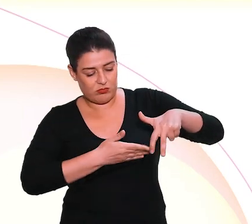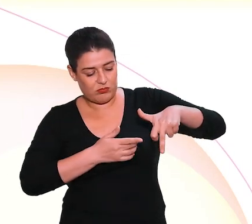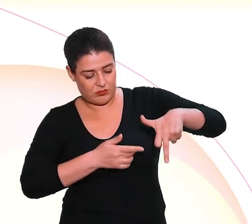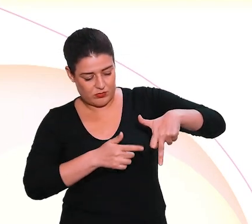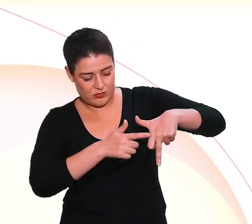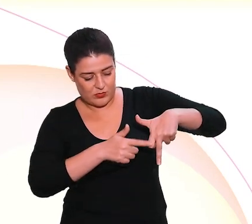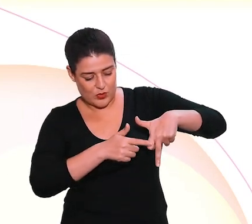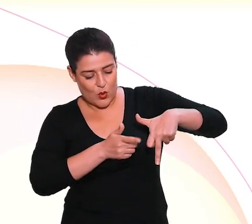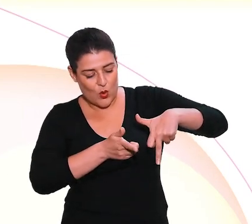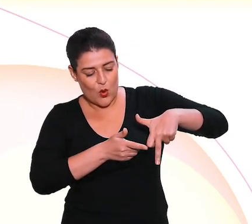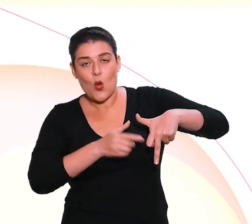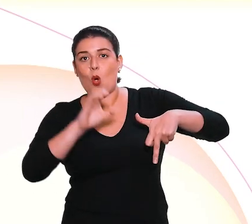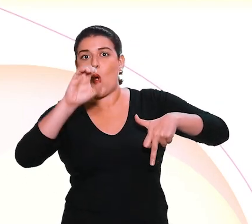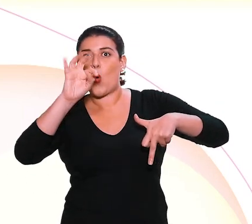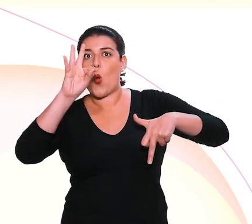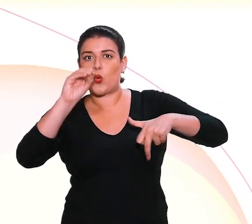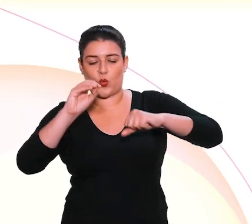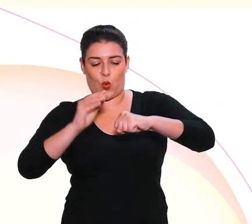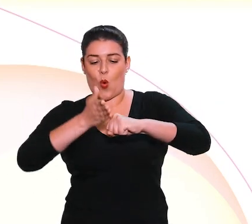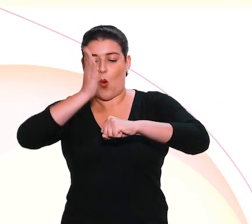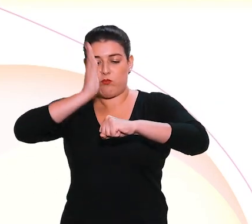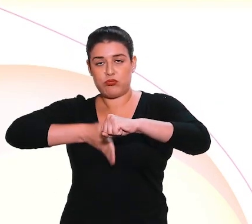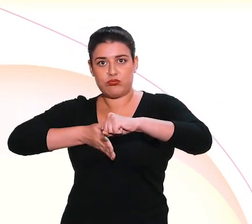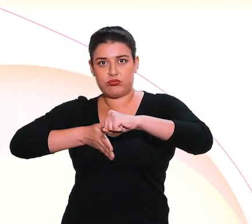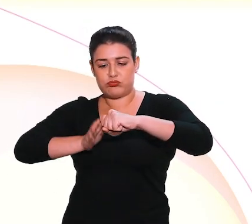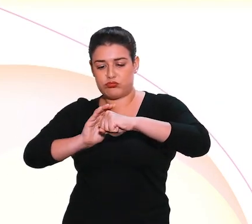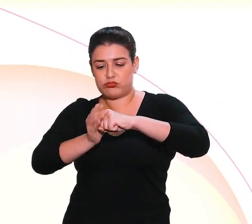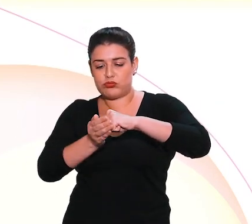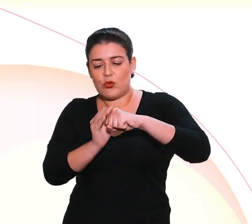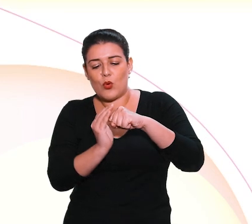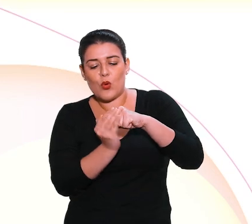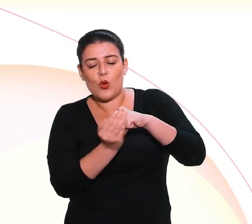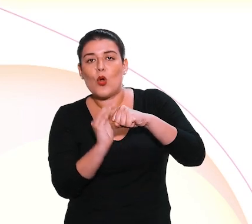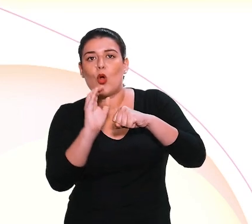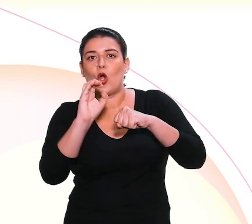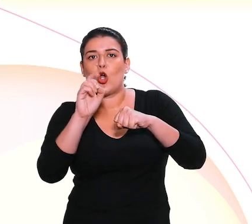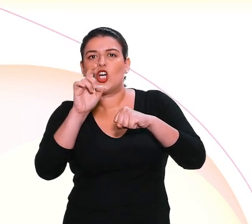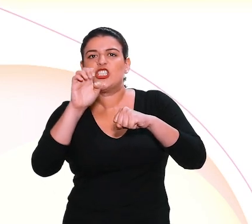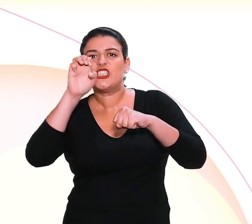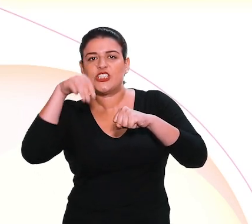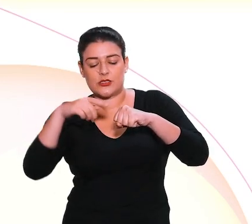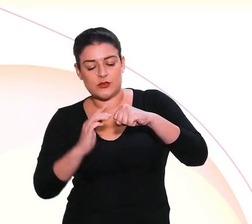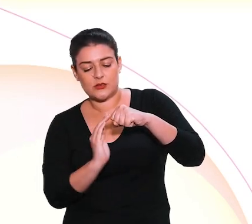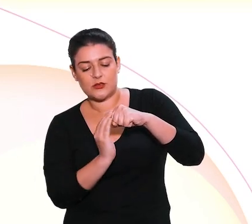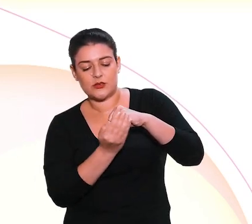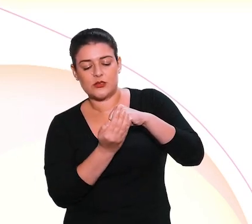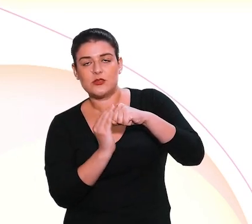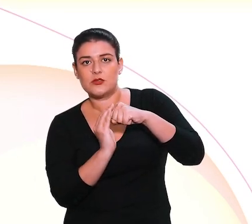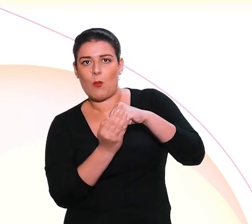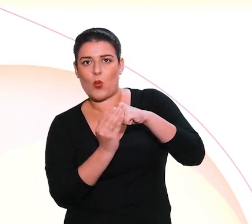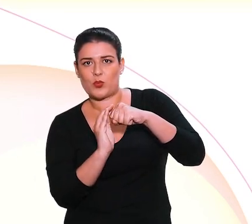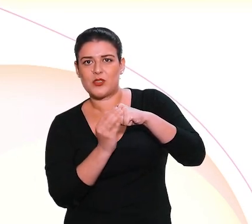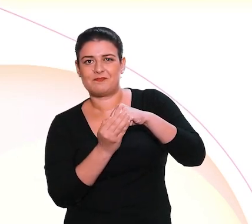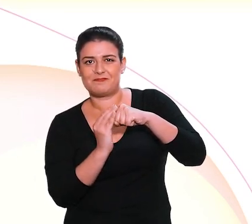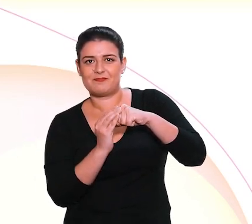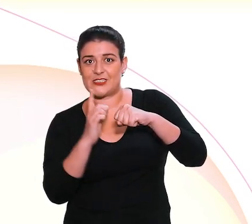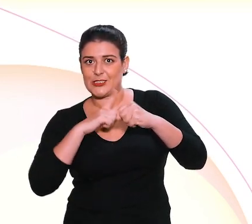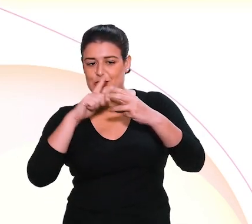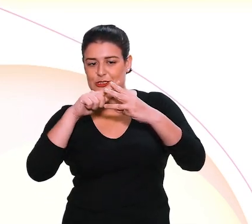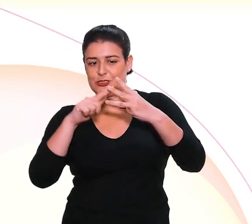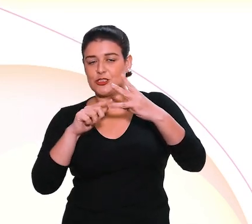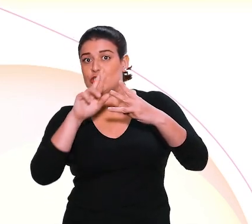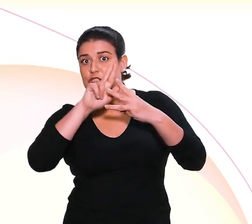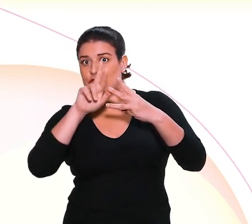de amputação é o local onde a amputação aconteceu naquele membro. E o coxim terminal é a ponta do coto de amputação. 3